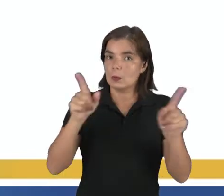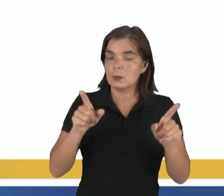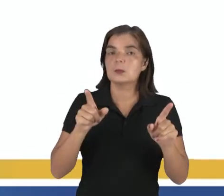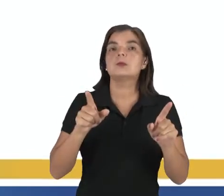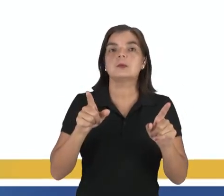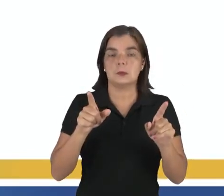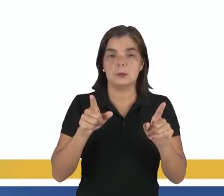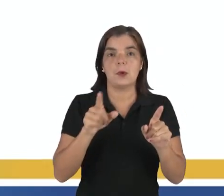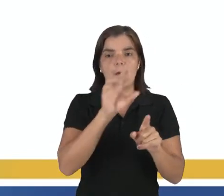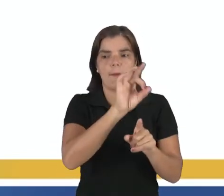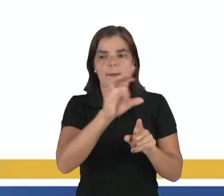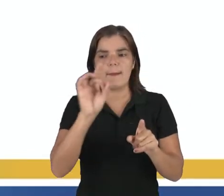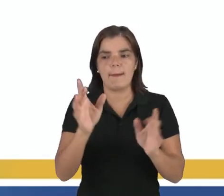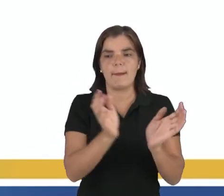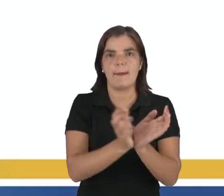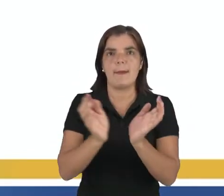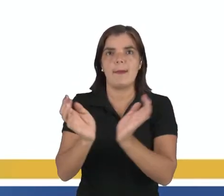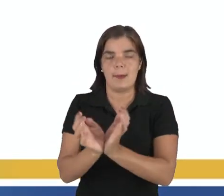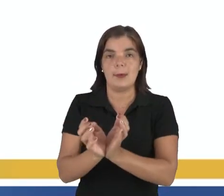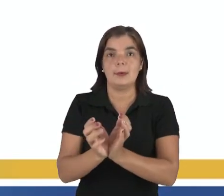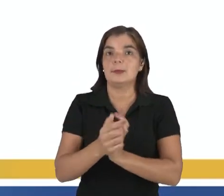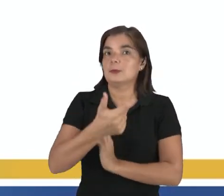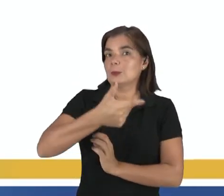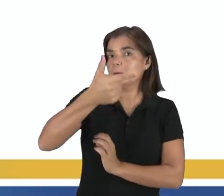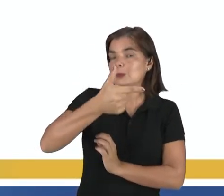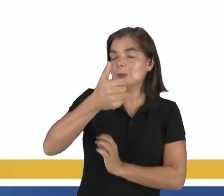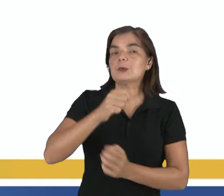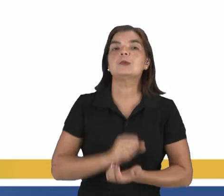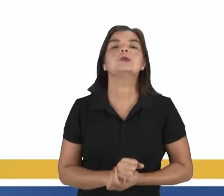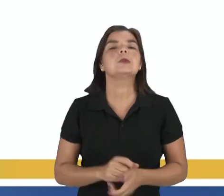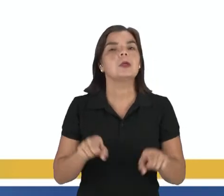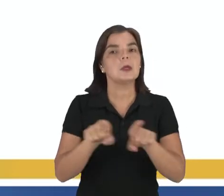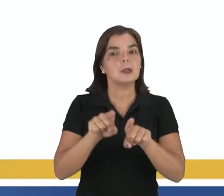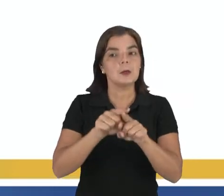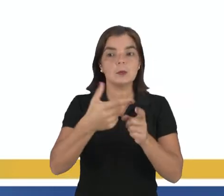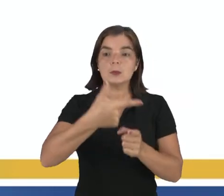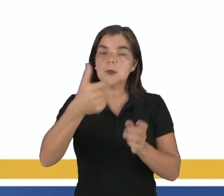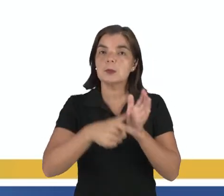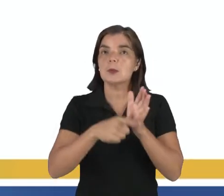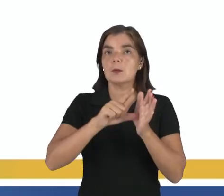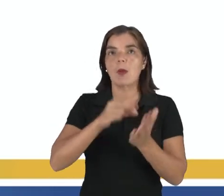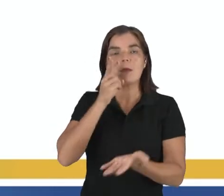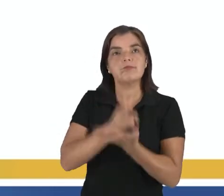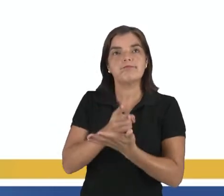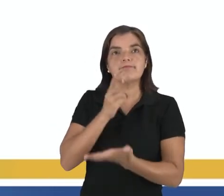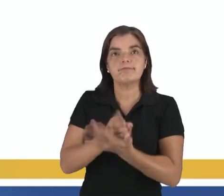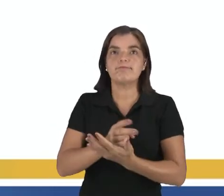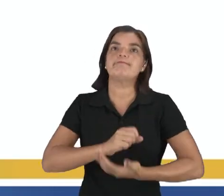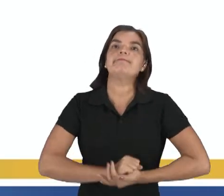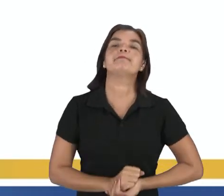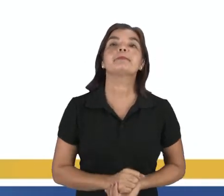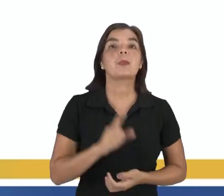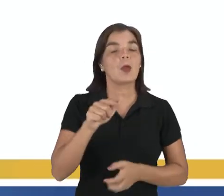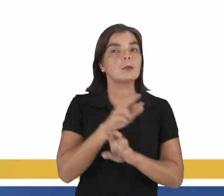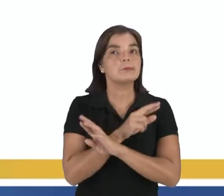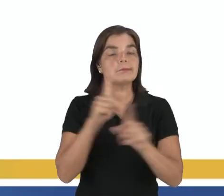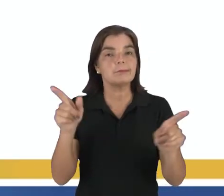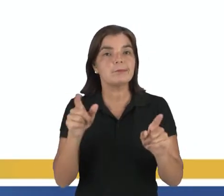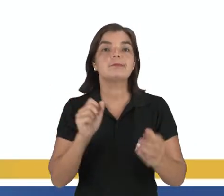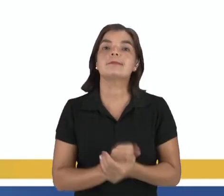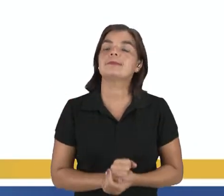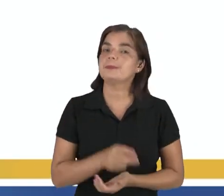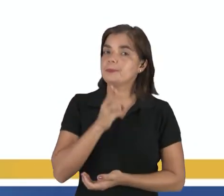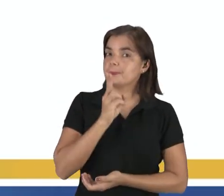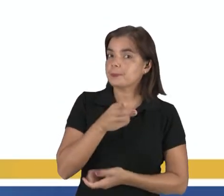diferença entre cada termo, a partir do segundo, e o segundo anterior é constante. Então, essa diferença